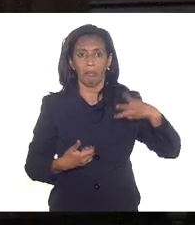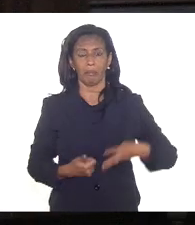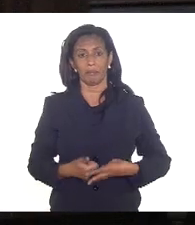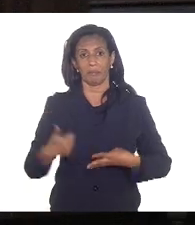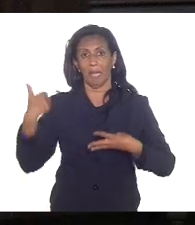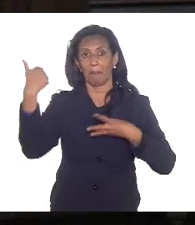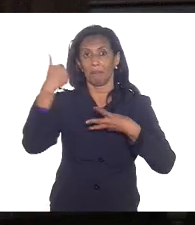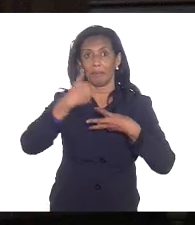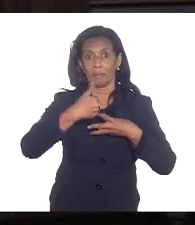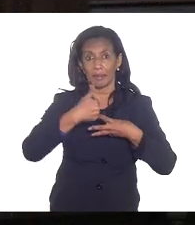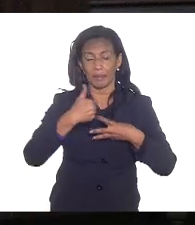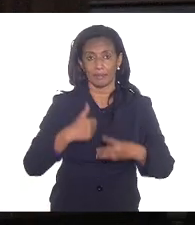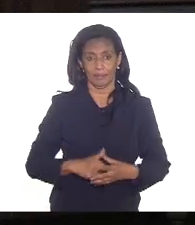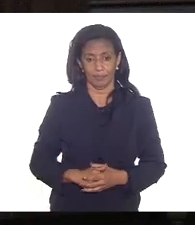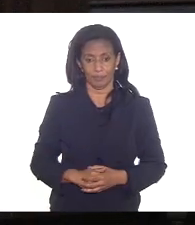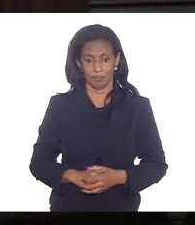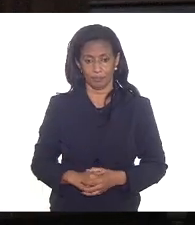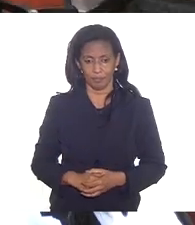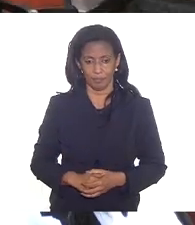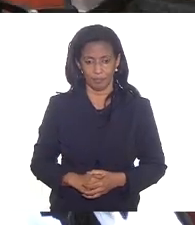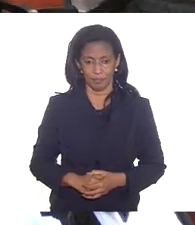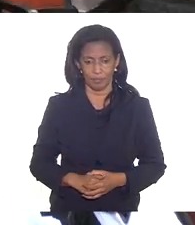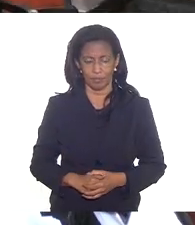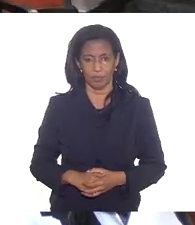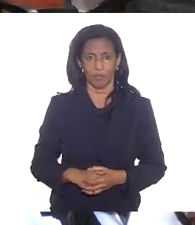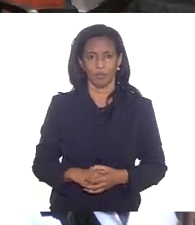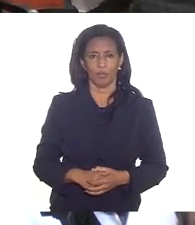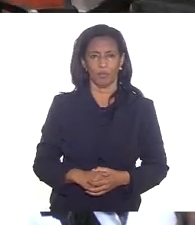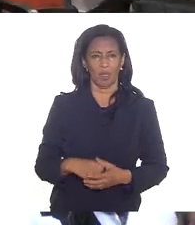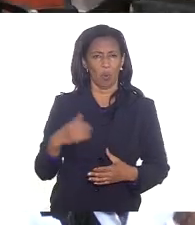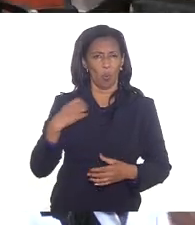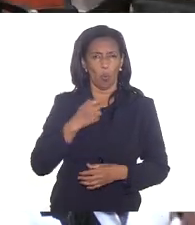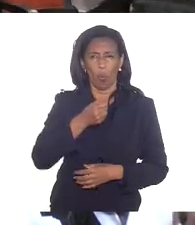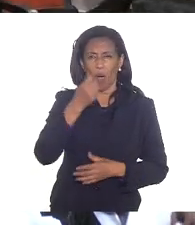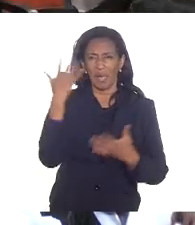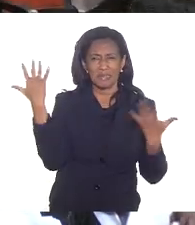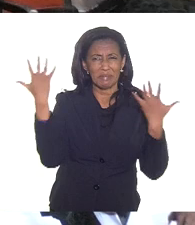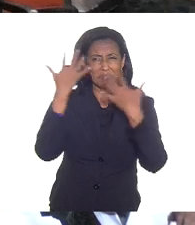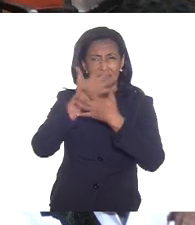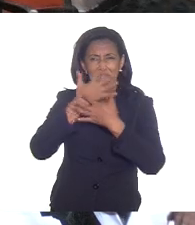é a primeira e é quase invisível